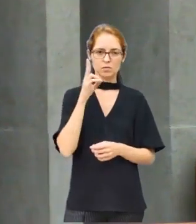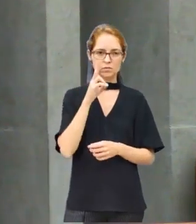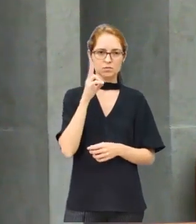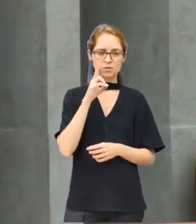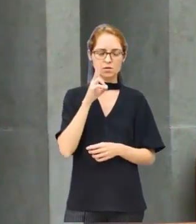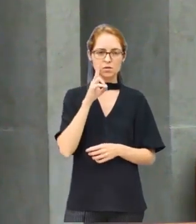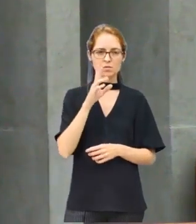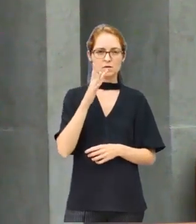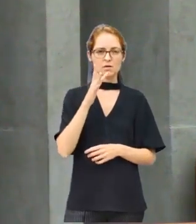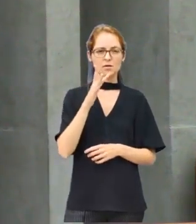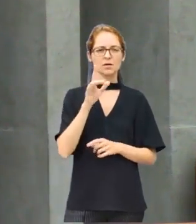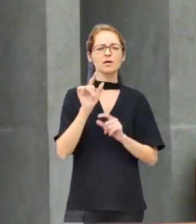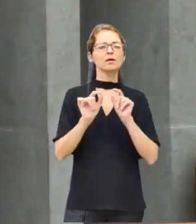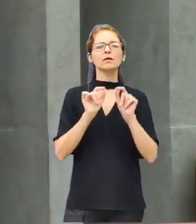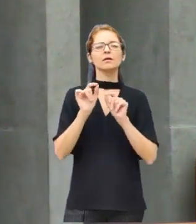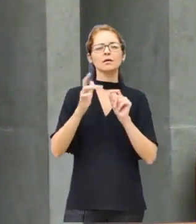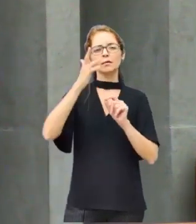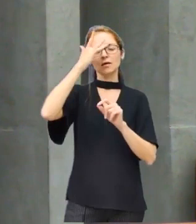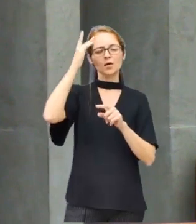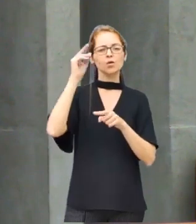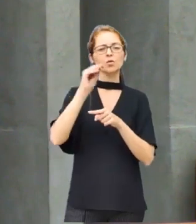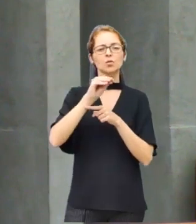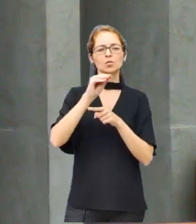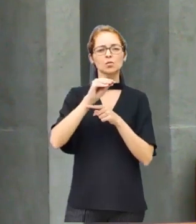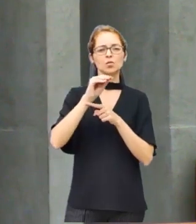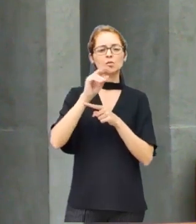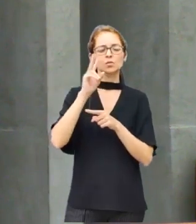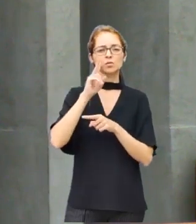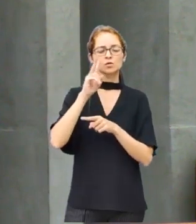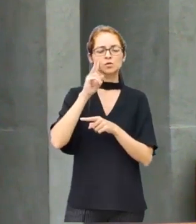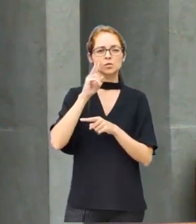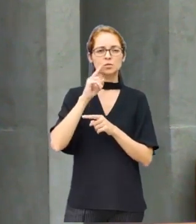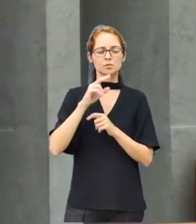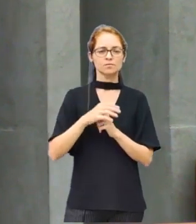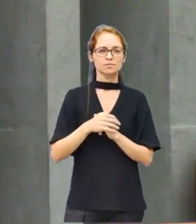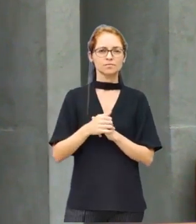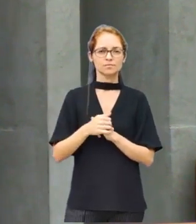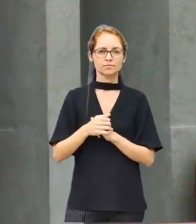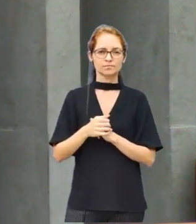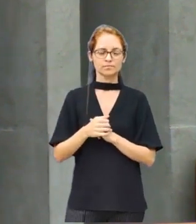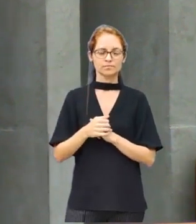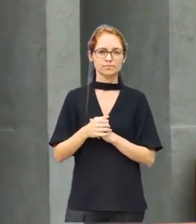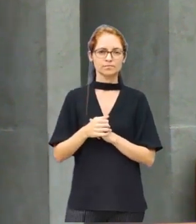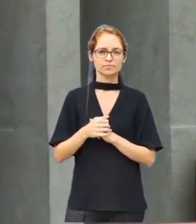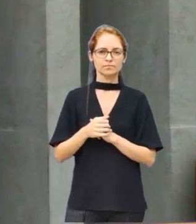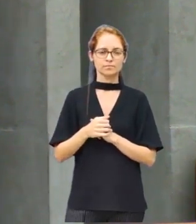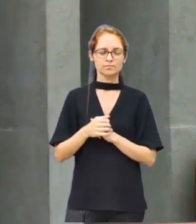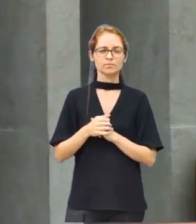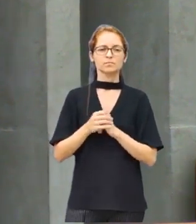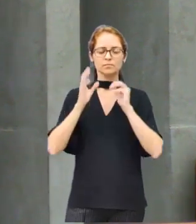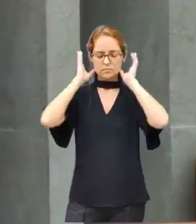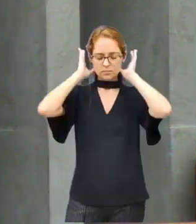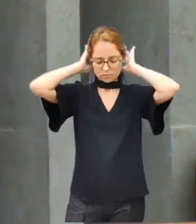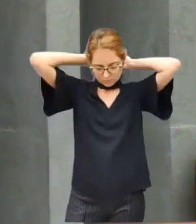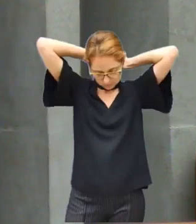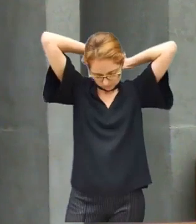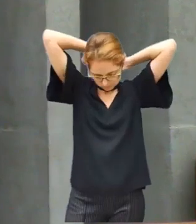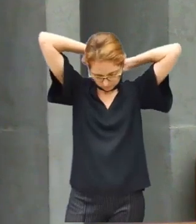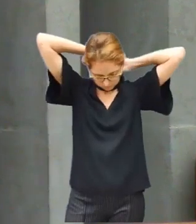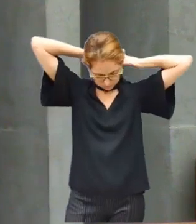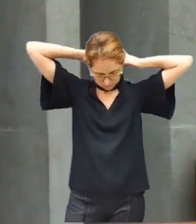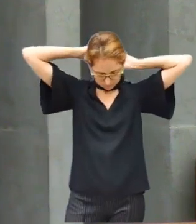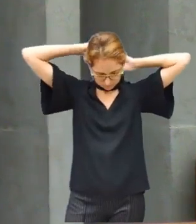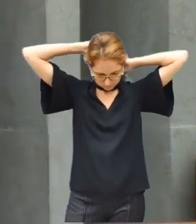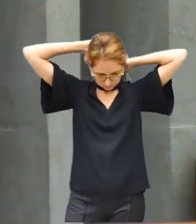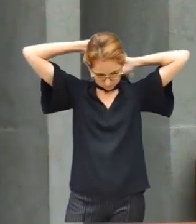quem que cuida da história. Quem que tem conduzido toda a história, e nenhum dos seus planos pode